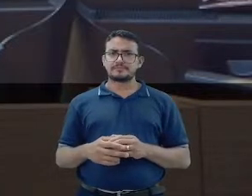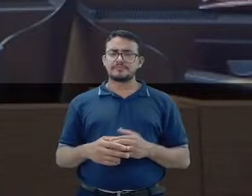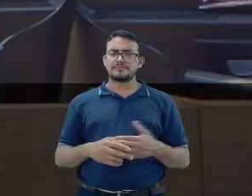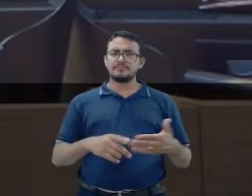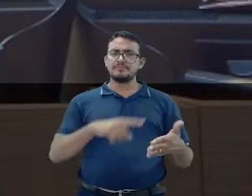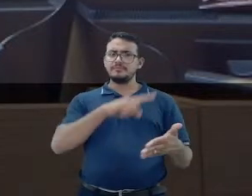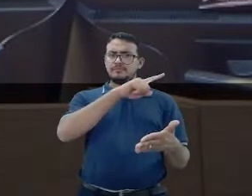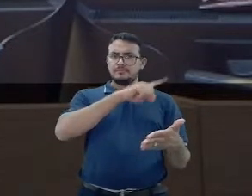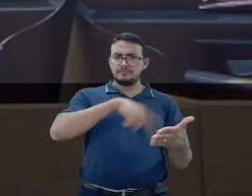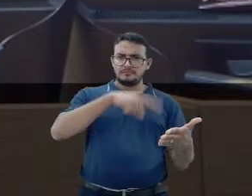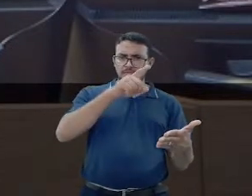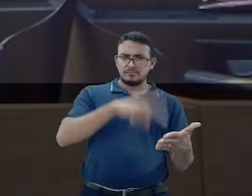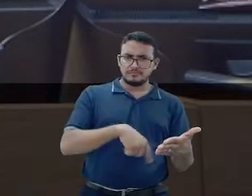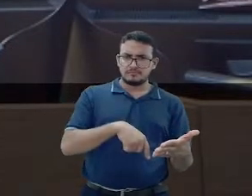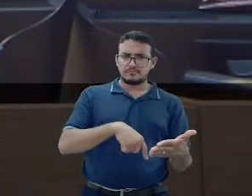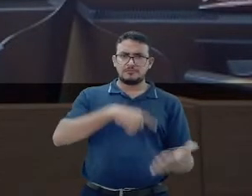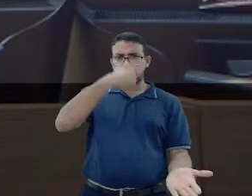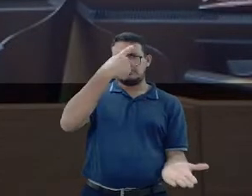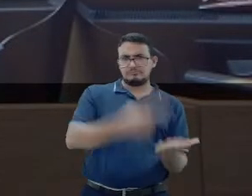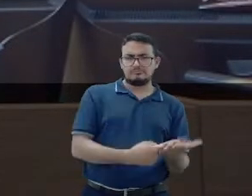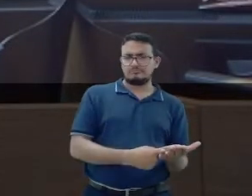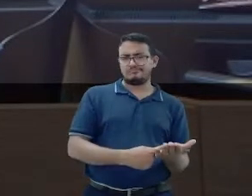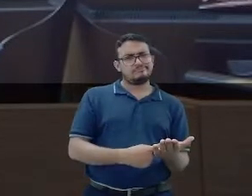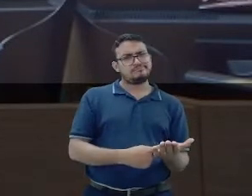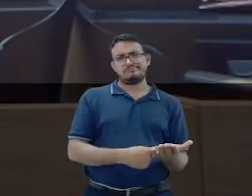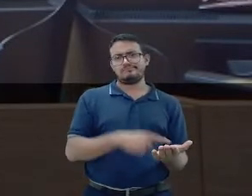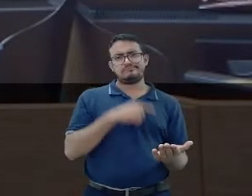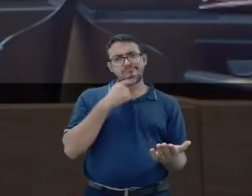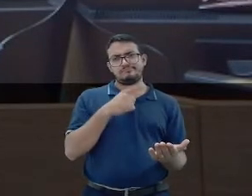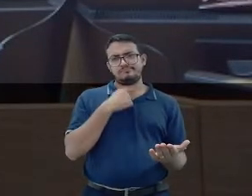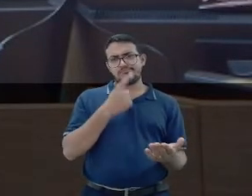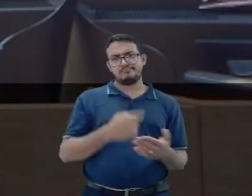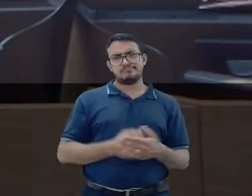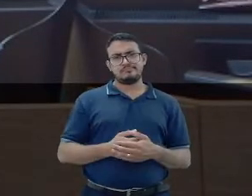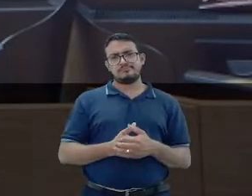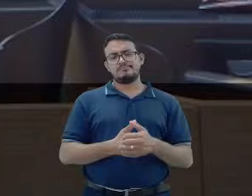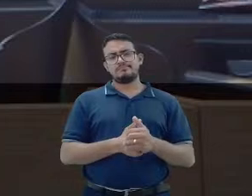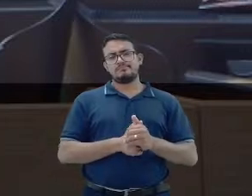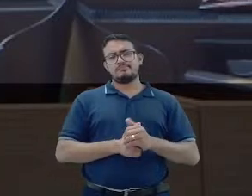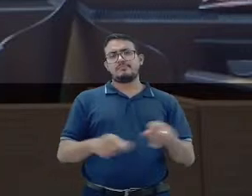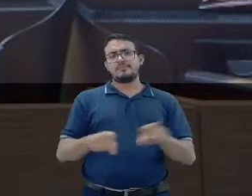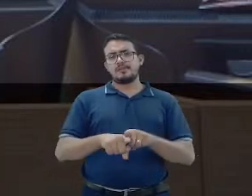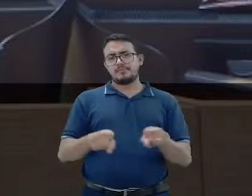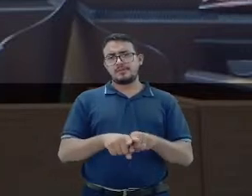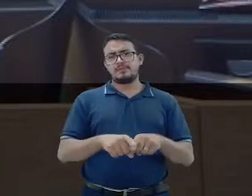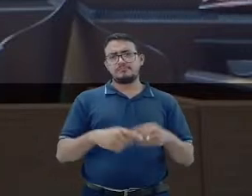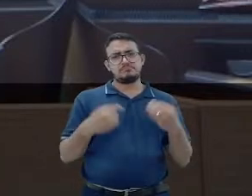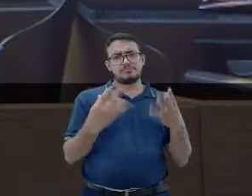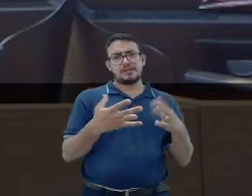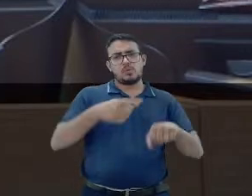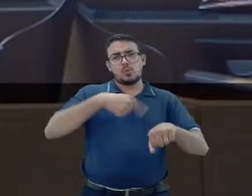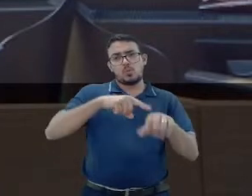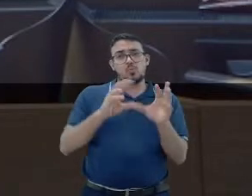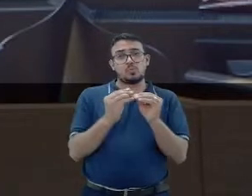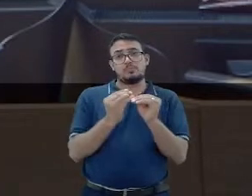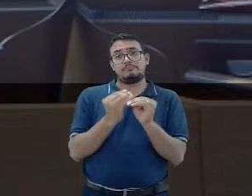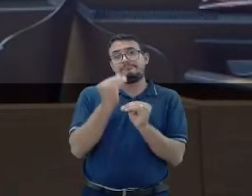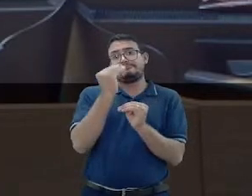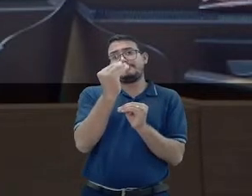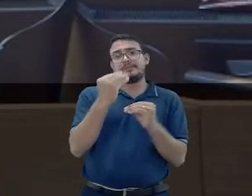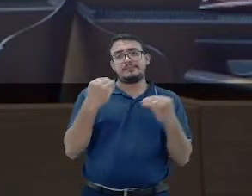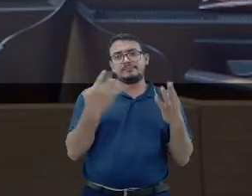nulidade de acordo de compensação e, consequentemente, o deferimento de horas extras, além daquelas previstas na norma